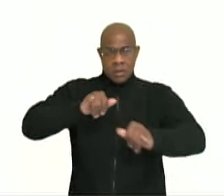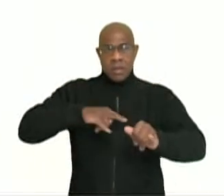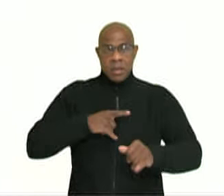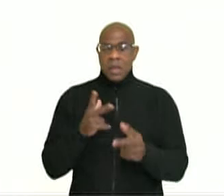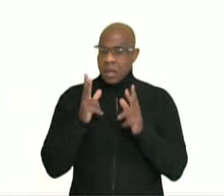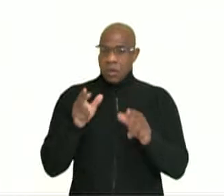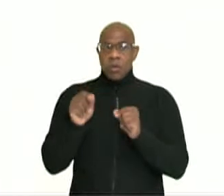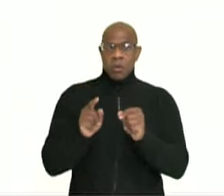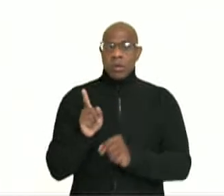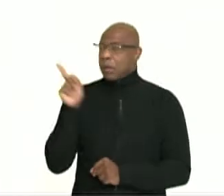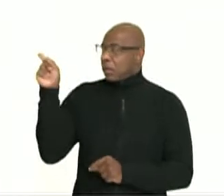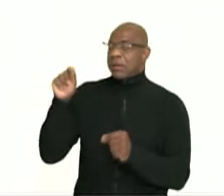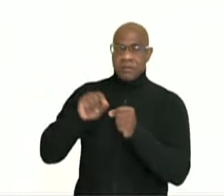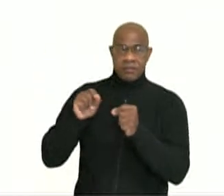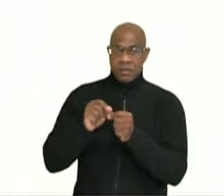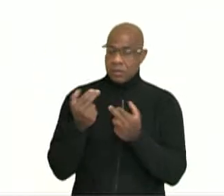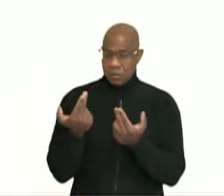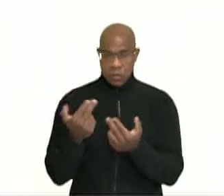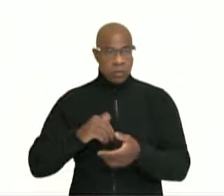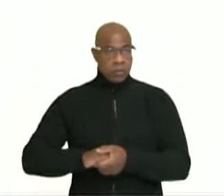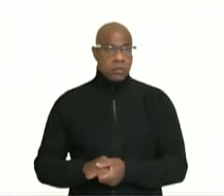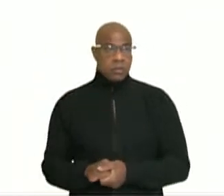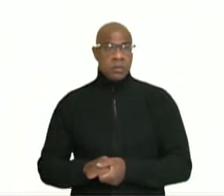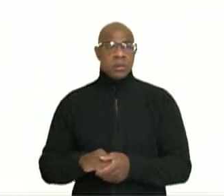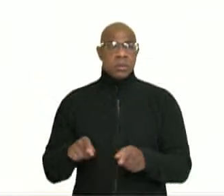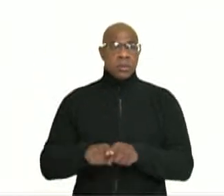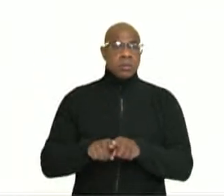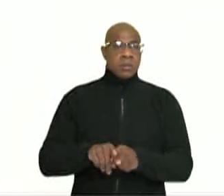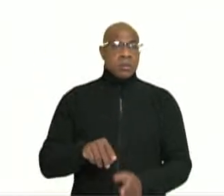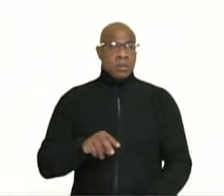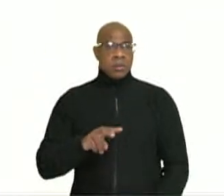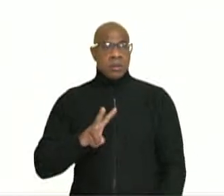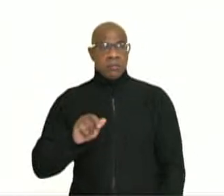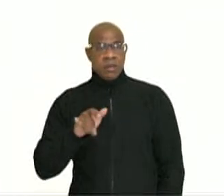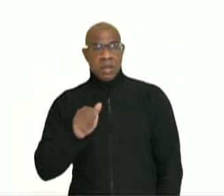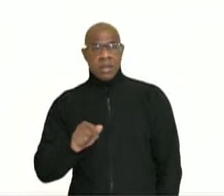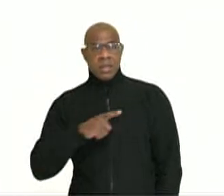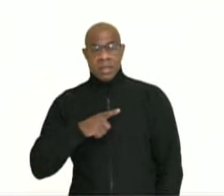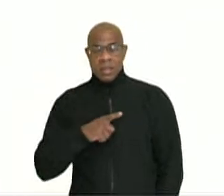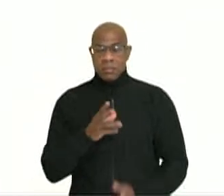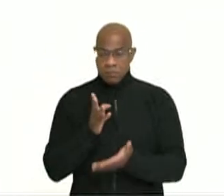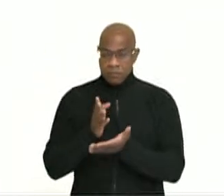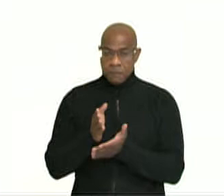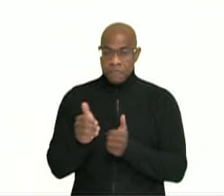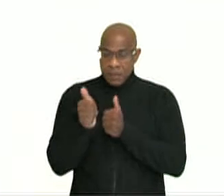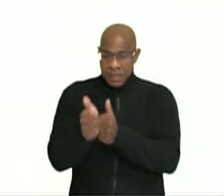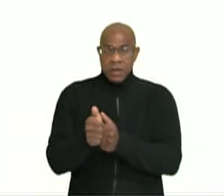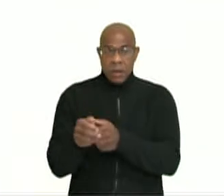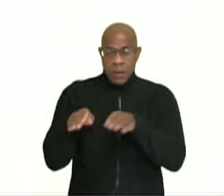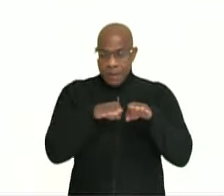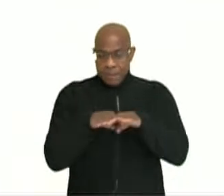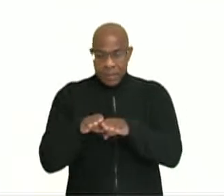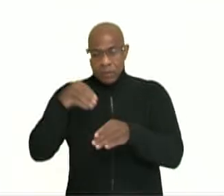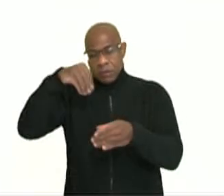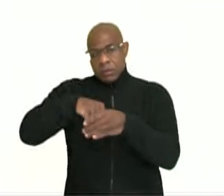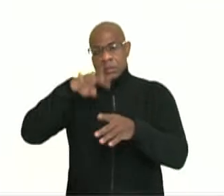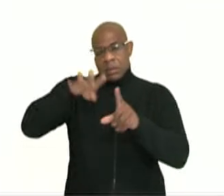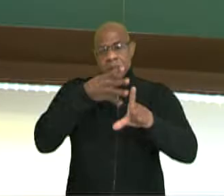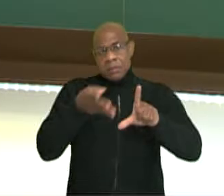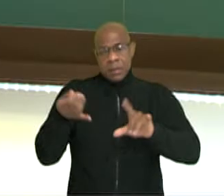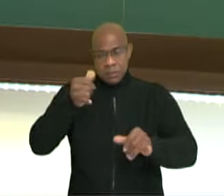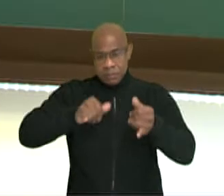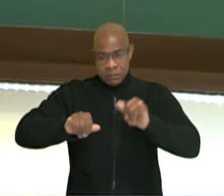semelhante à que o Mendeleev fez, e as valências dos elementos químicos seguem um padrão simples dentro da tabela periódica.